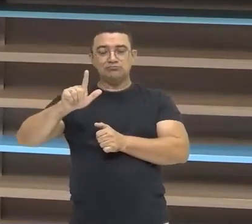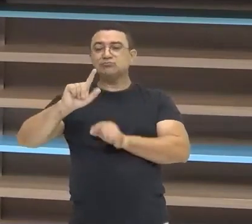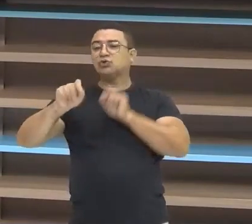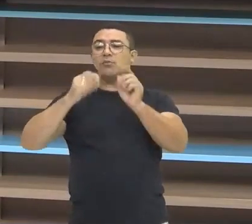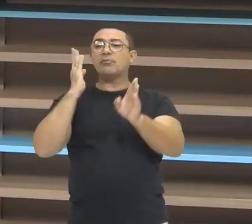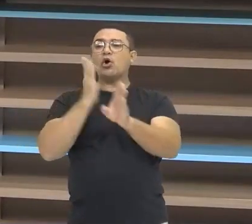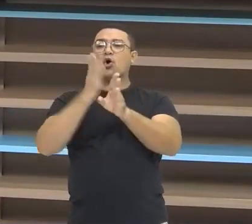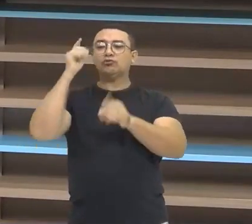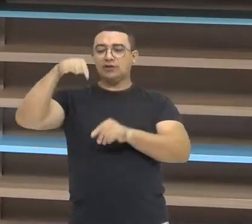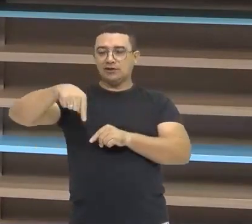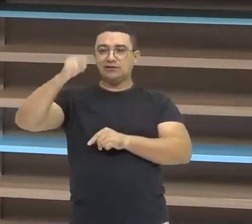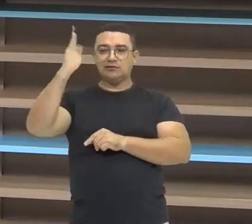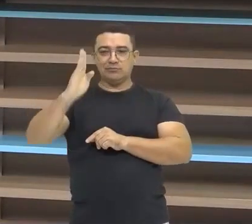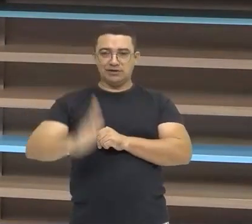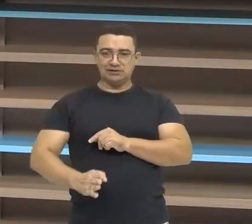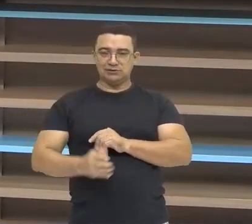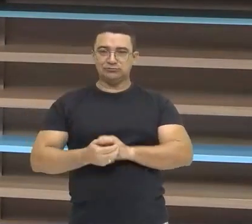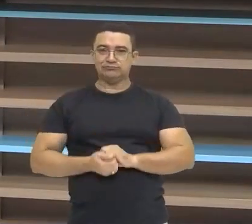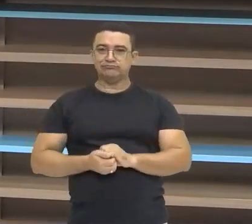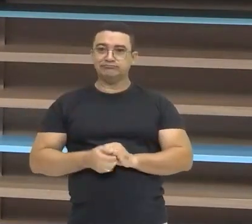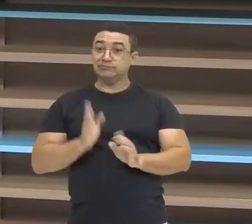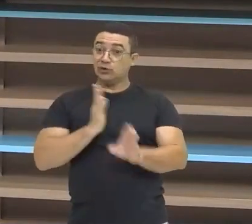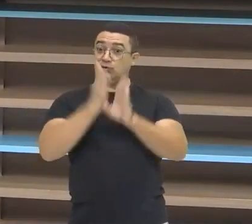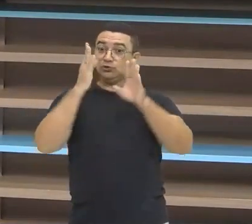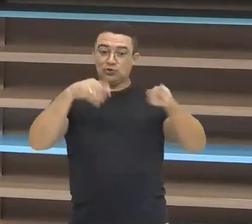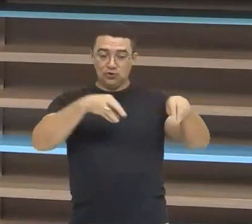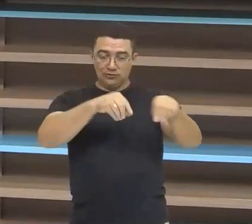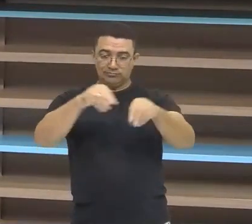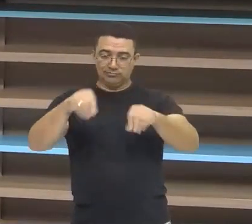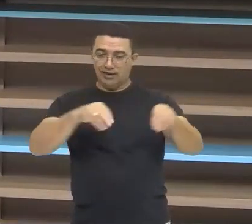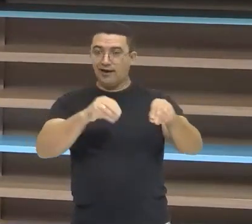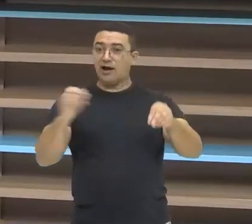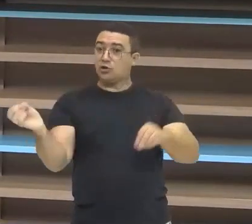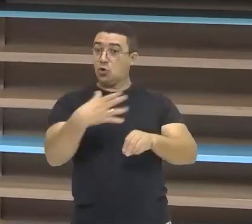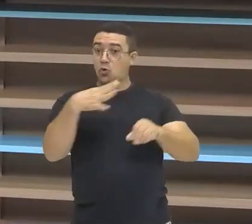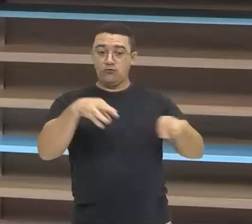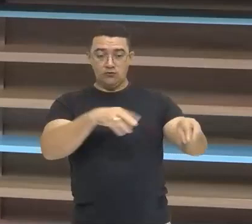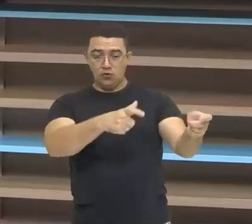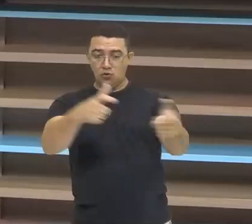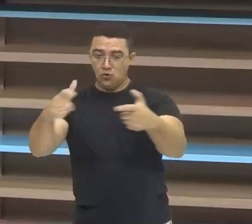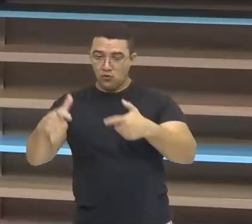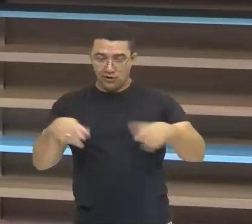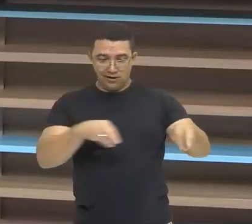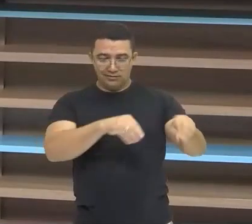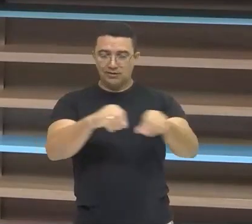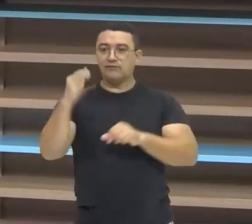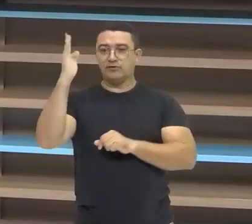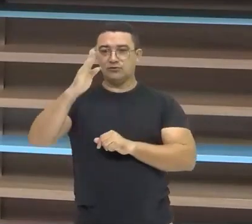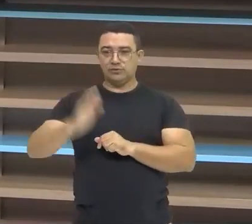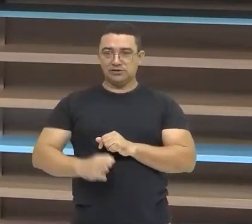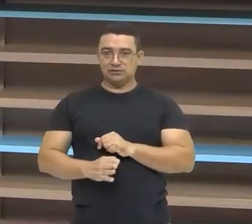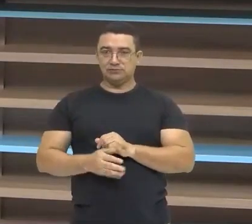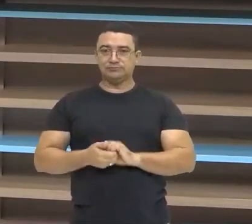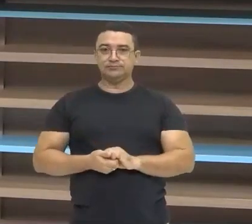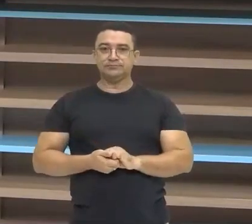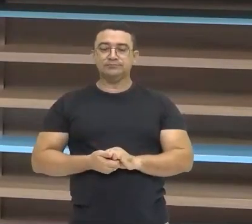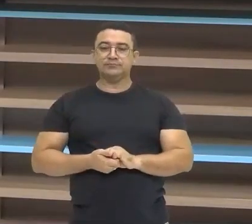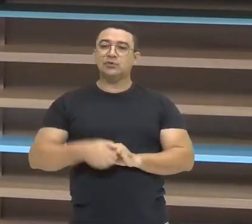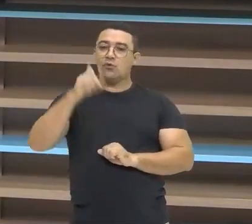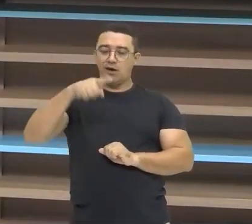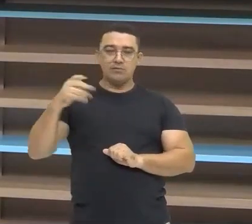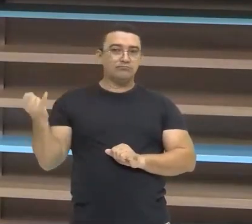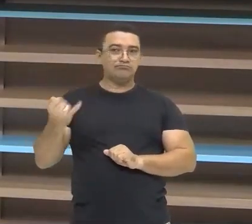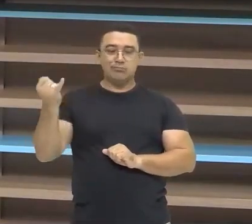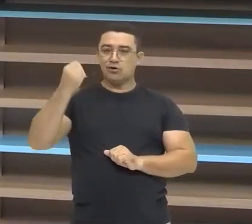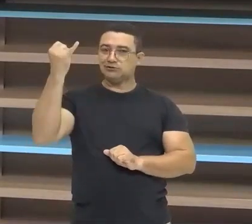chamavam, achamento da terra brasileira, do novo território, dessa nova terra descoberta. Então, a importância